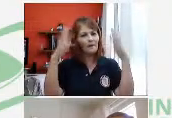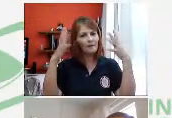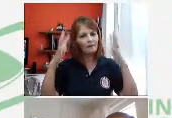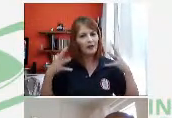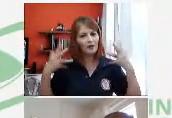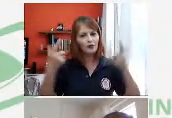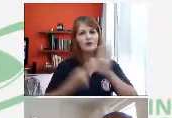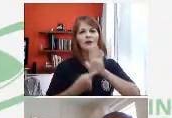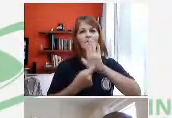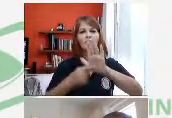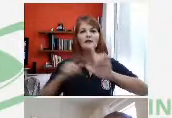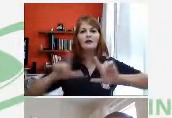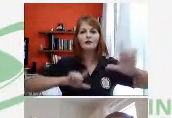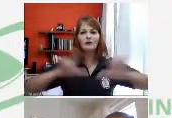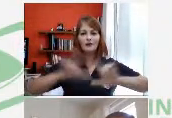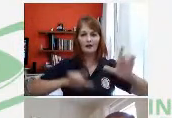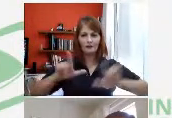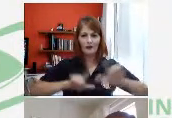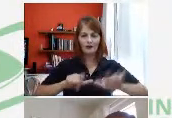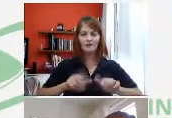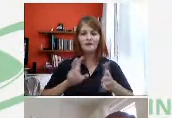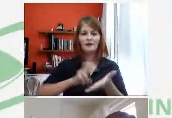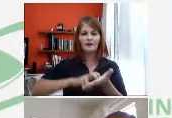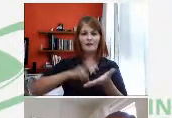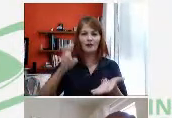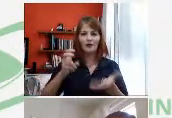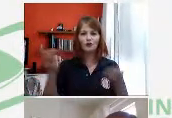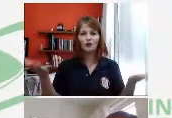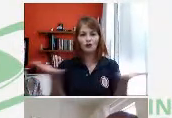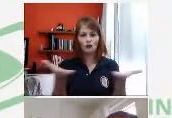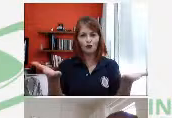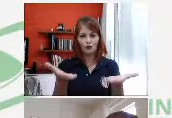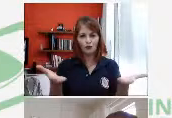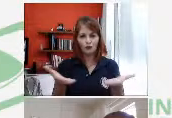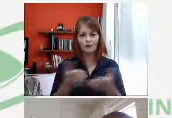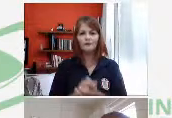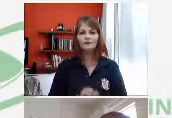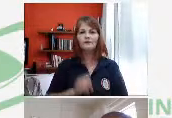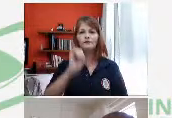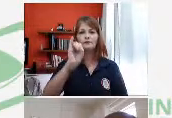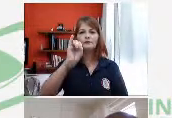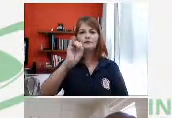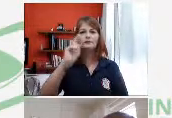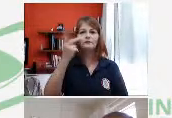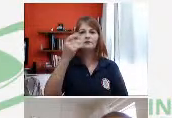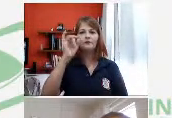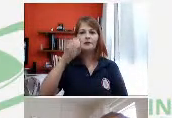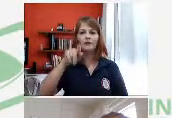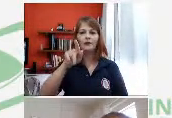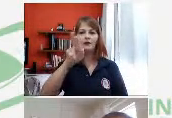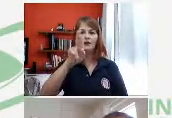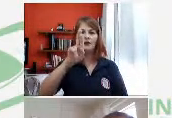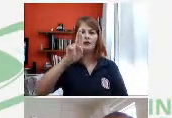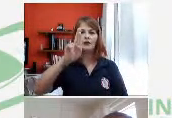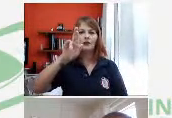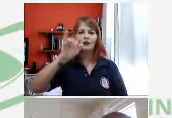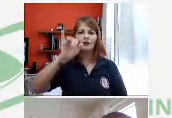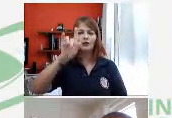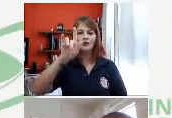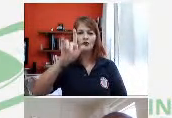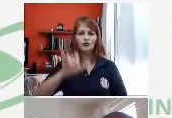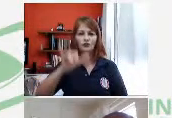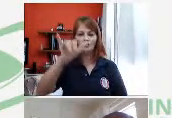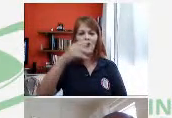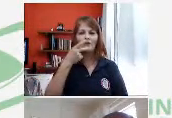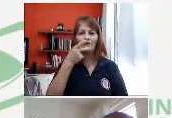apresentaram o trabalho nessa manhã de hoje, tá bom? Ingrid, quer falar mais alguma coisa? Não, Silvio, eu acho que é